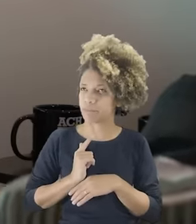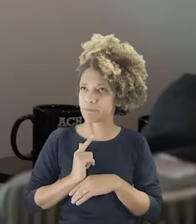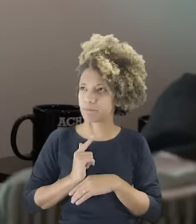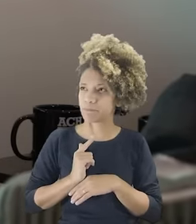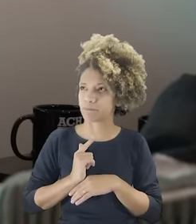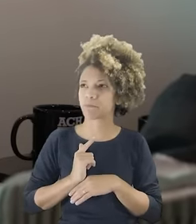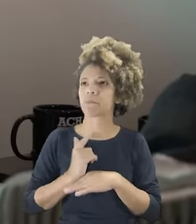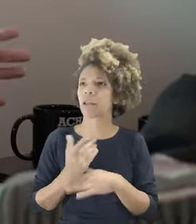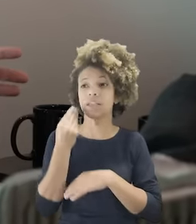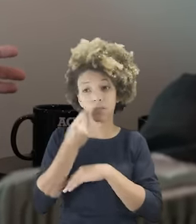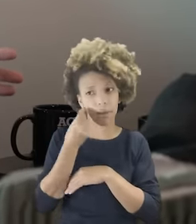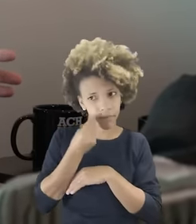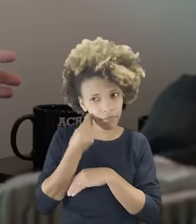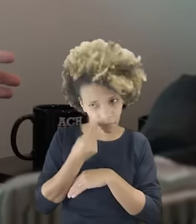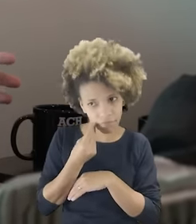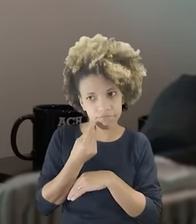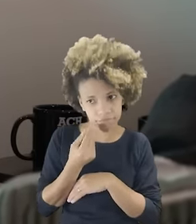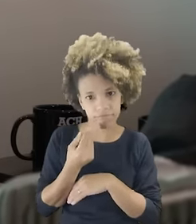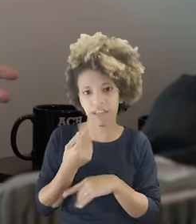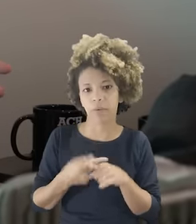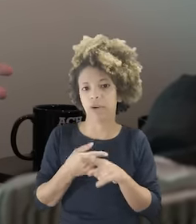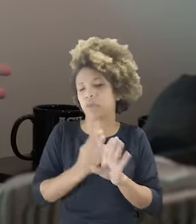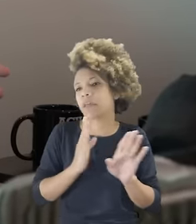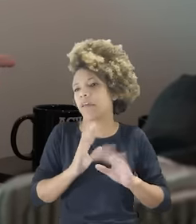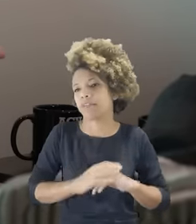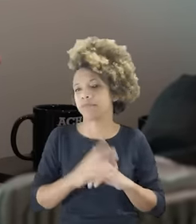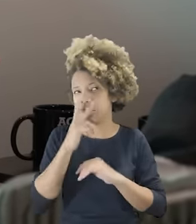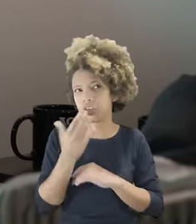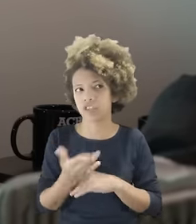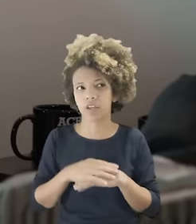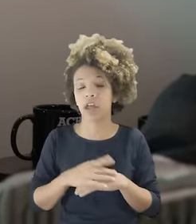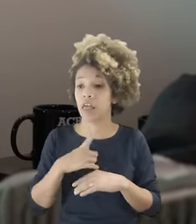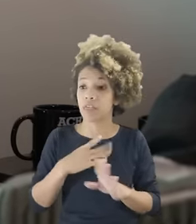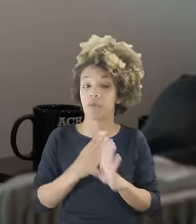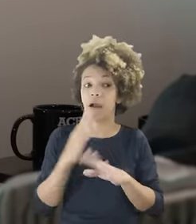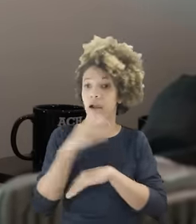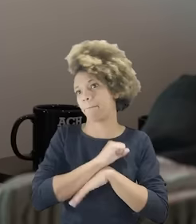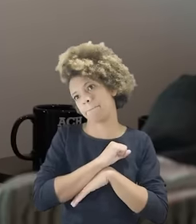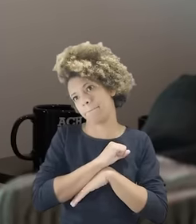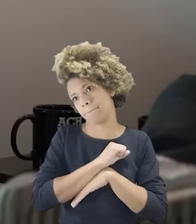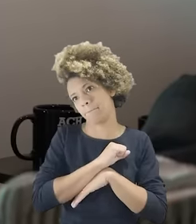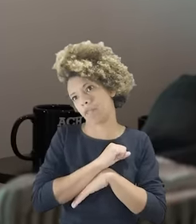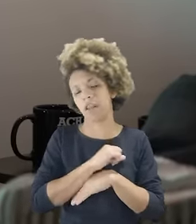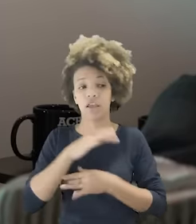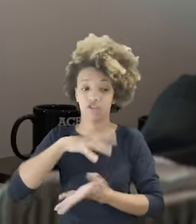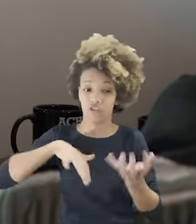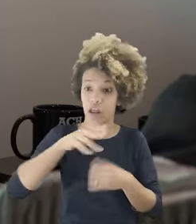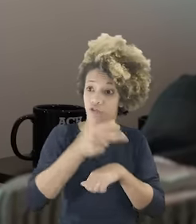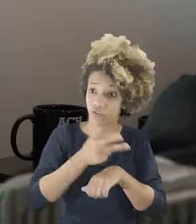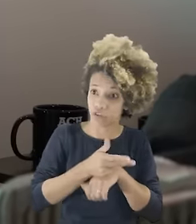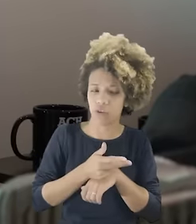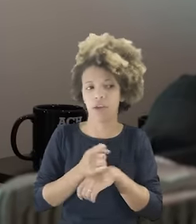muito muito de experimentar né porque foi do nada e eu acho que eu tive uma reação rápida entre